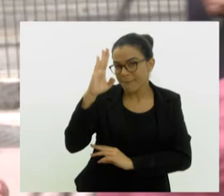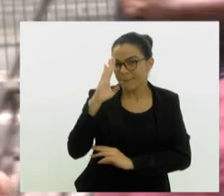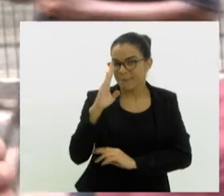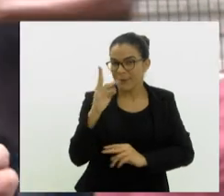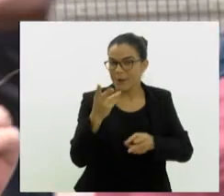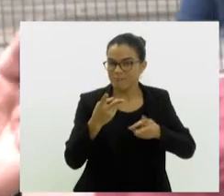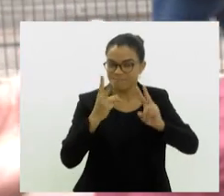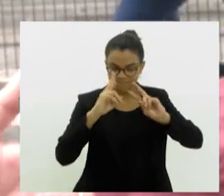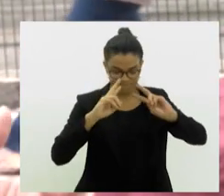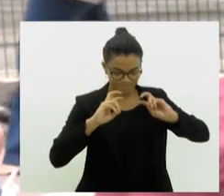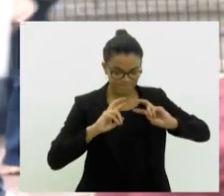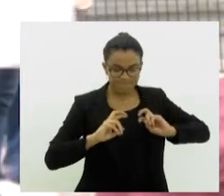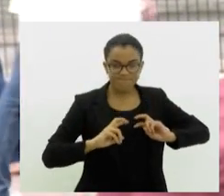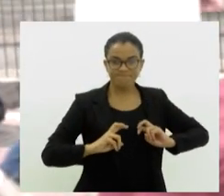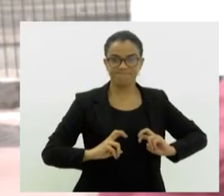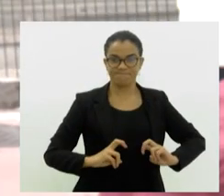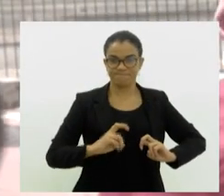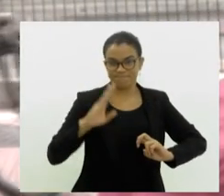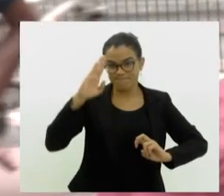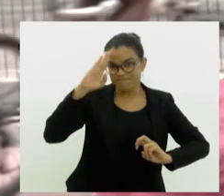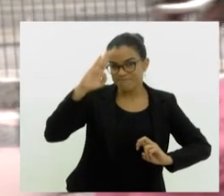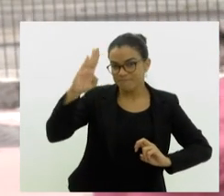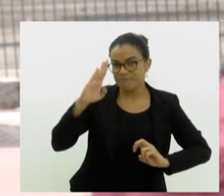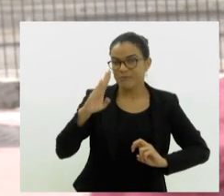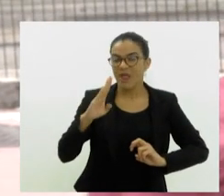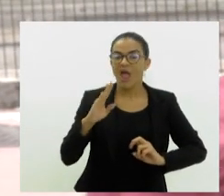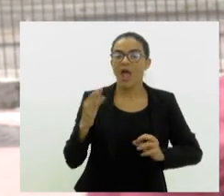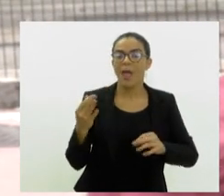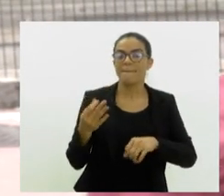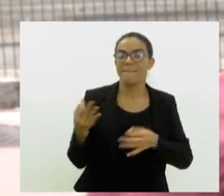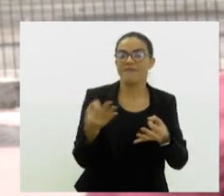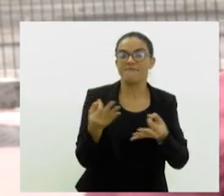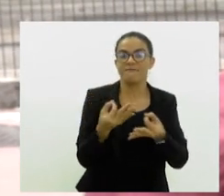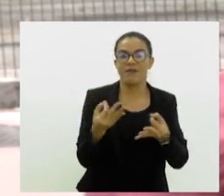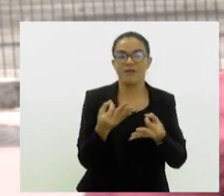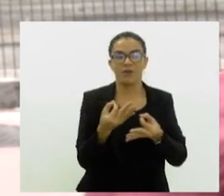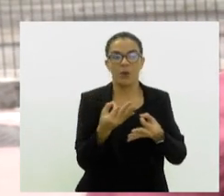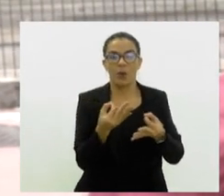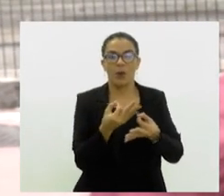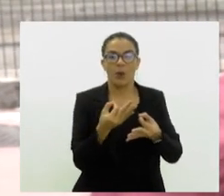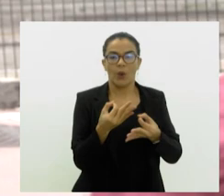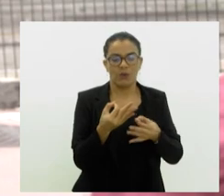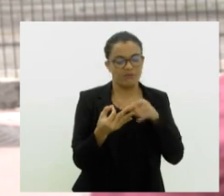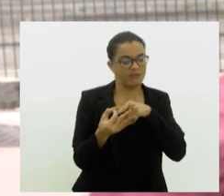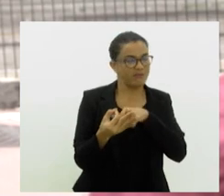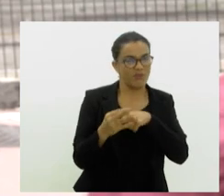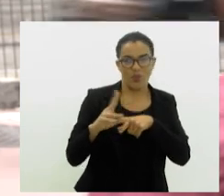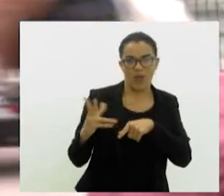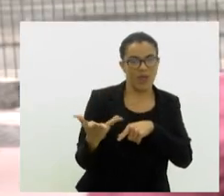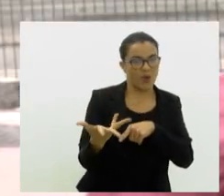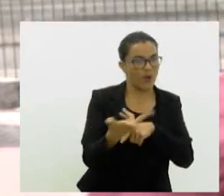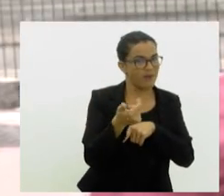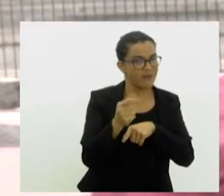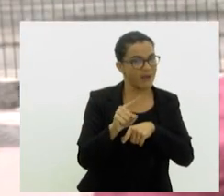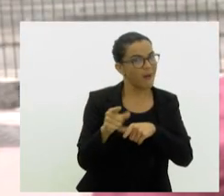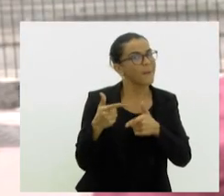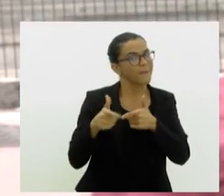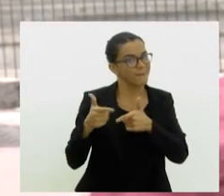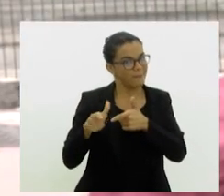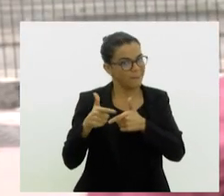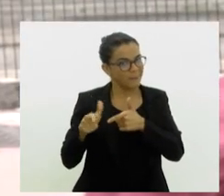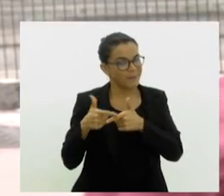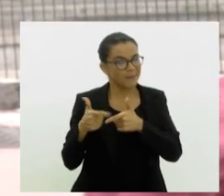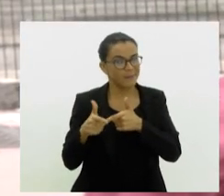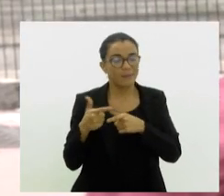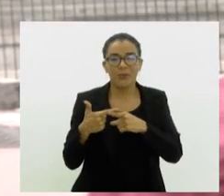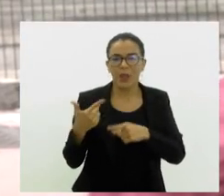notar, um dos sintomas principais, é o perfeccionismo. Perfeccionismo não é qualidade, perfeccionismo é um problema.